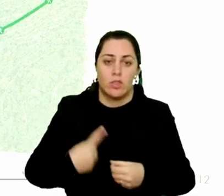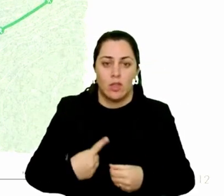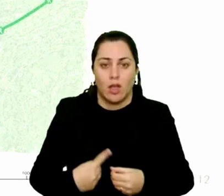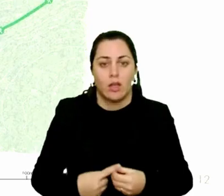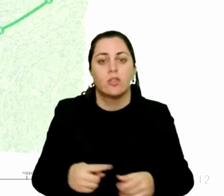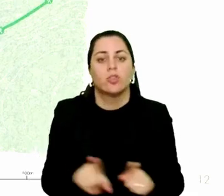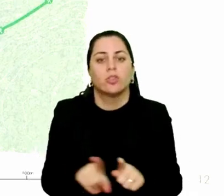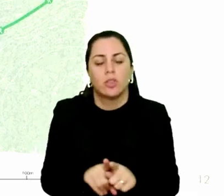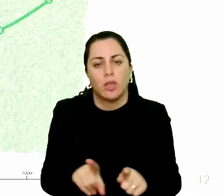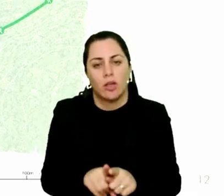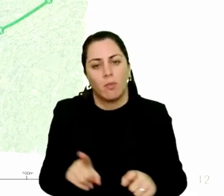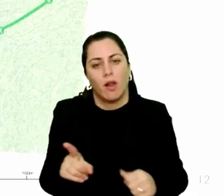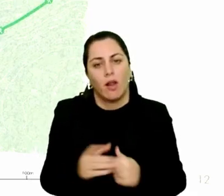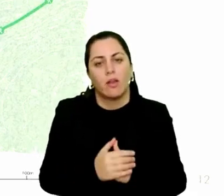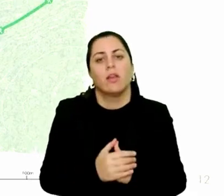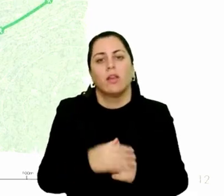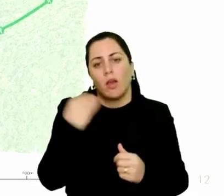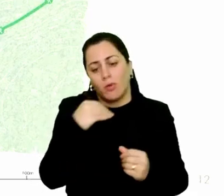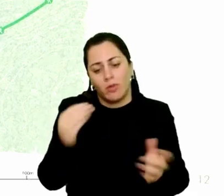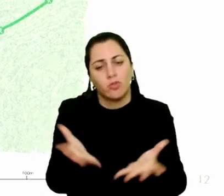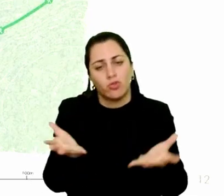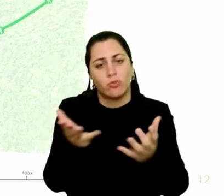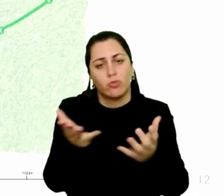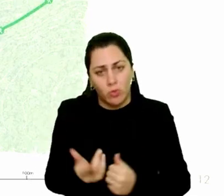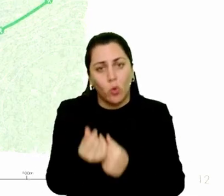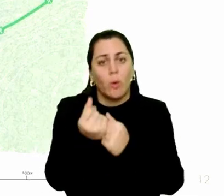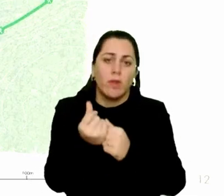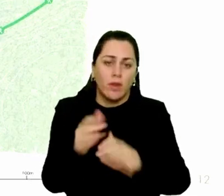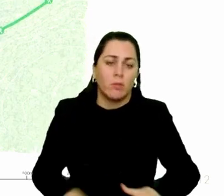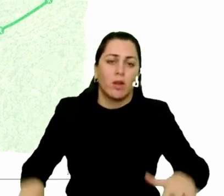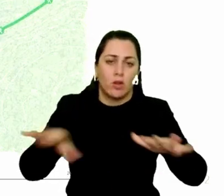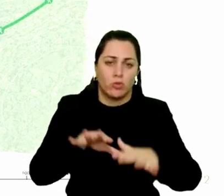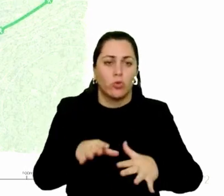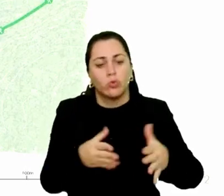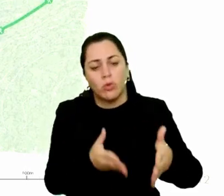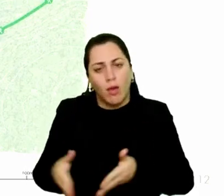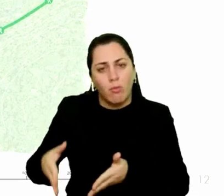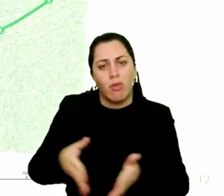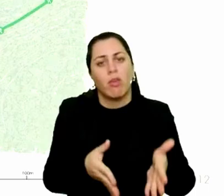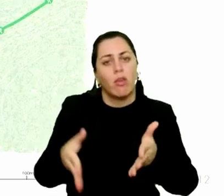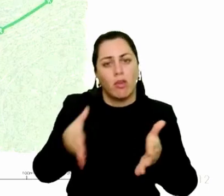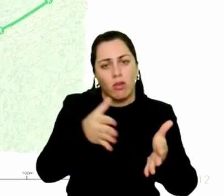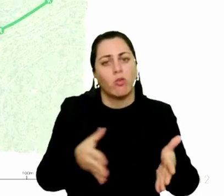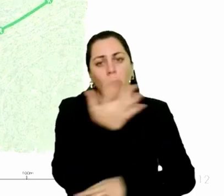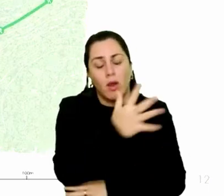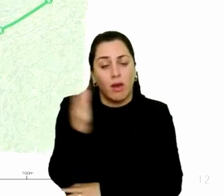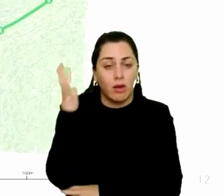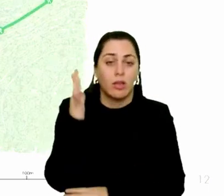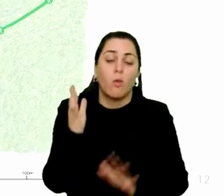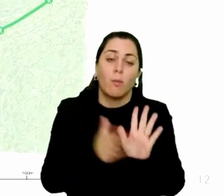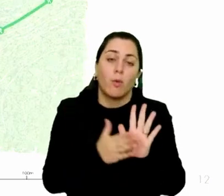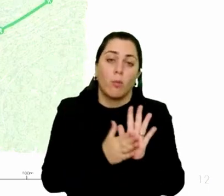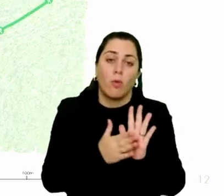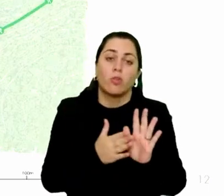poder oferecer, quem sabe, incentivos econômicos para toda a extensão do corredor. Então, foi proposto restaurar